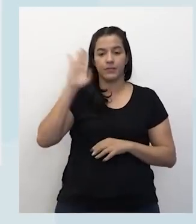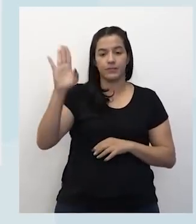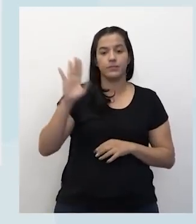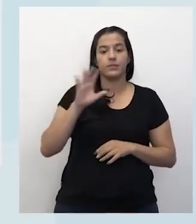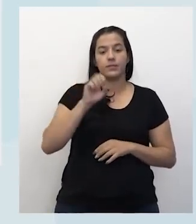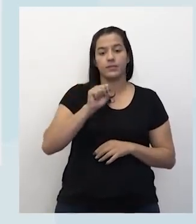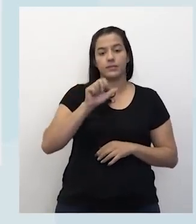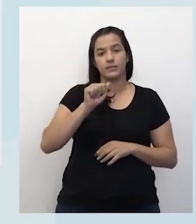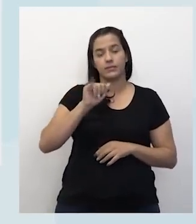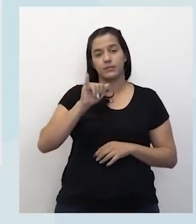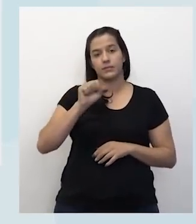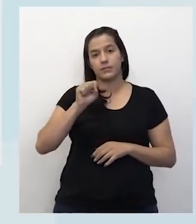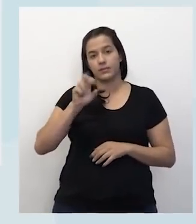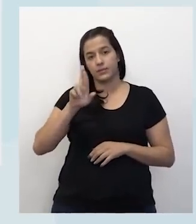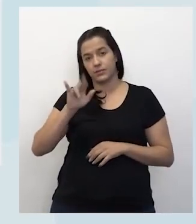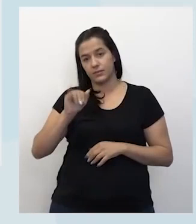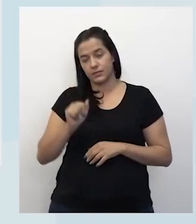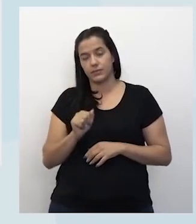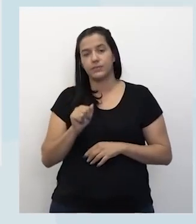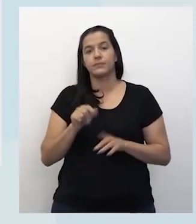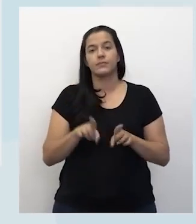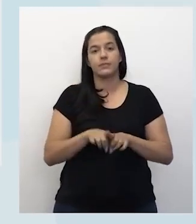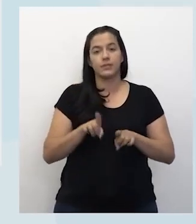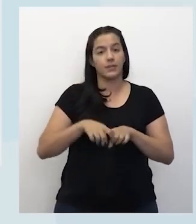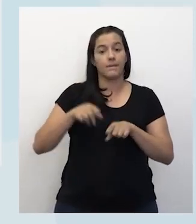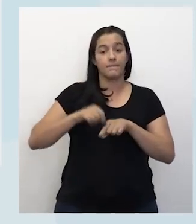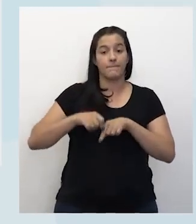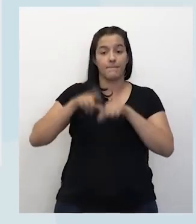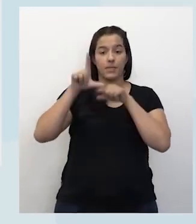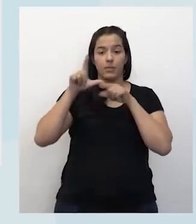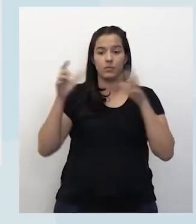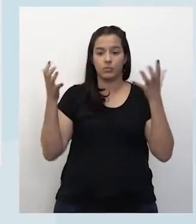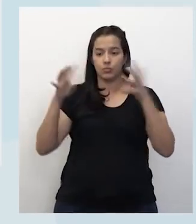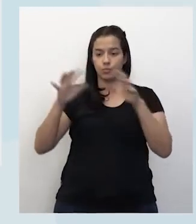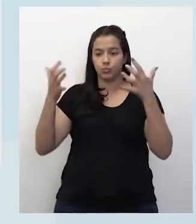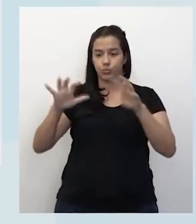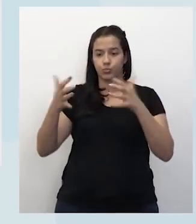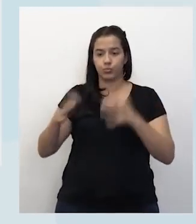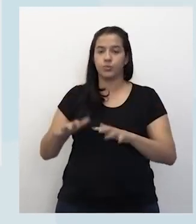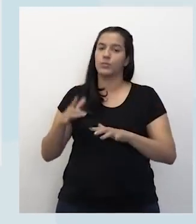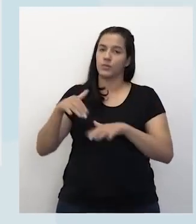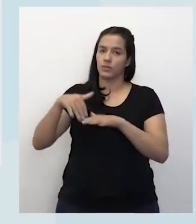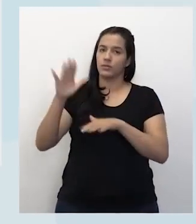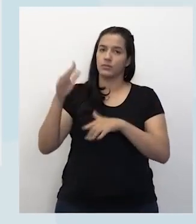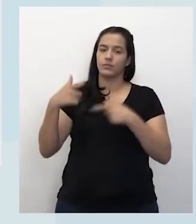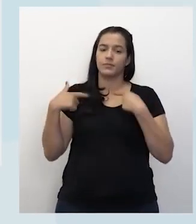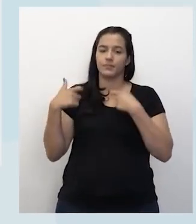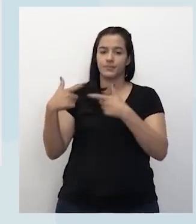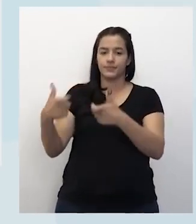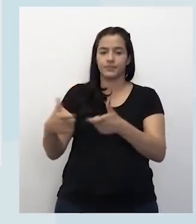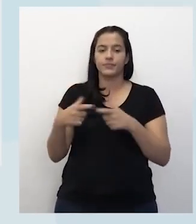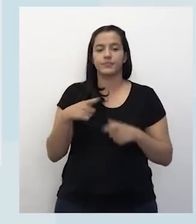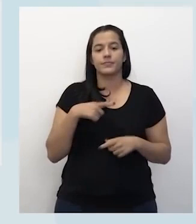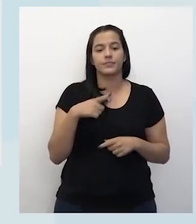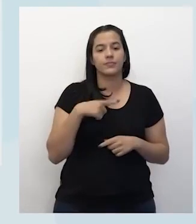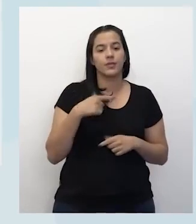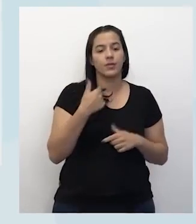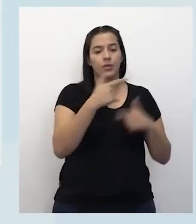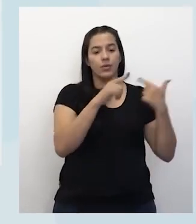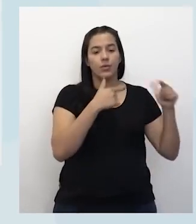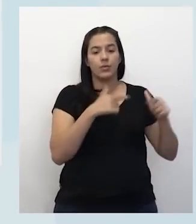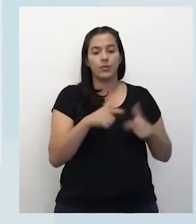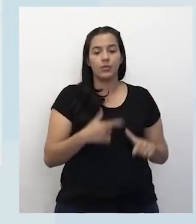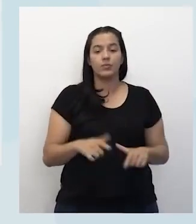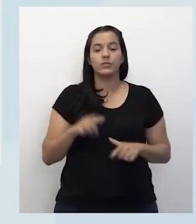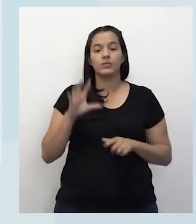Síria, né, que tem lá a quantidade maior, né, porque teve lá os problemas de guerras, né, nós também temos o Afeganistão, países